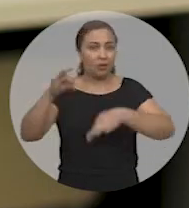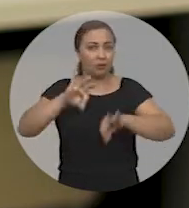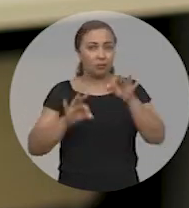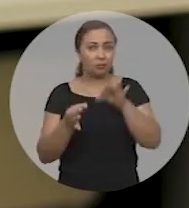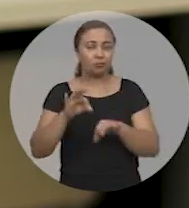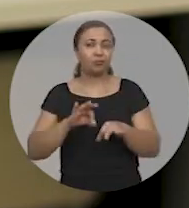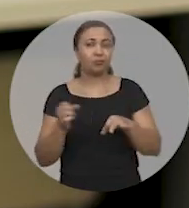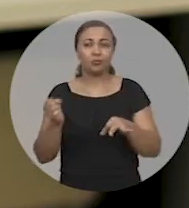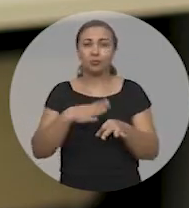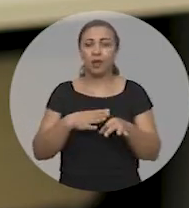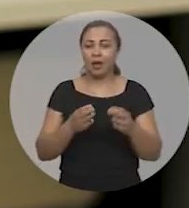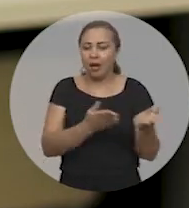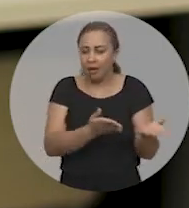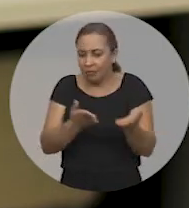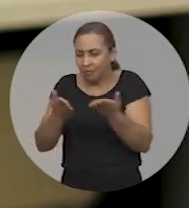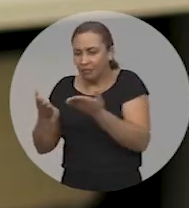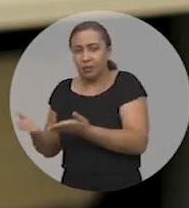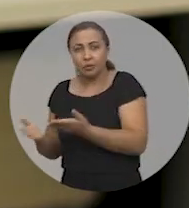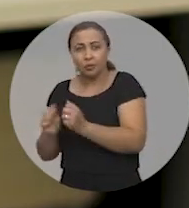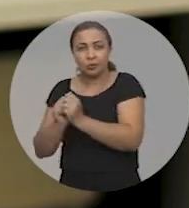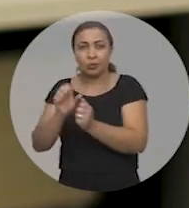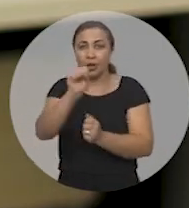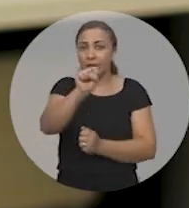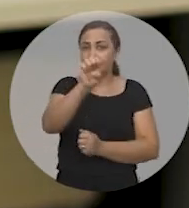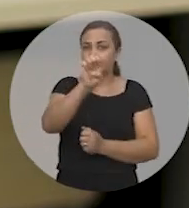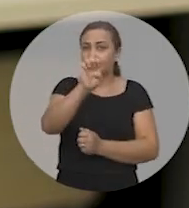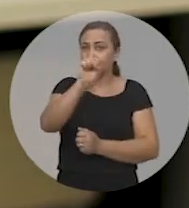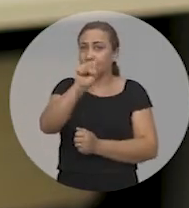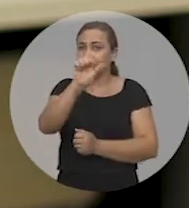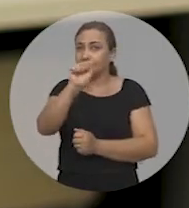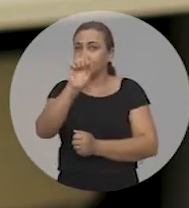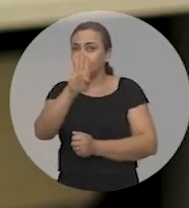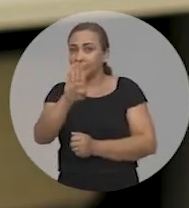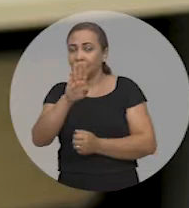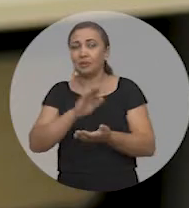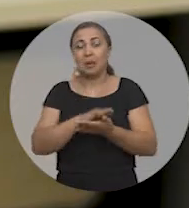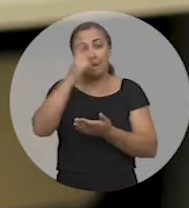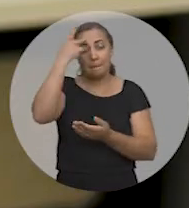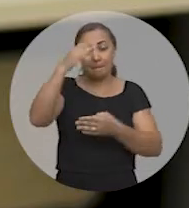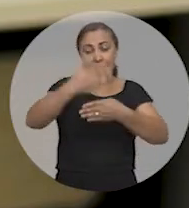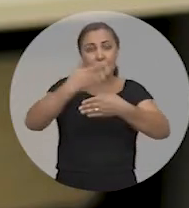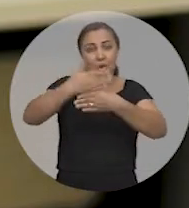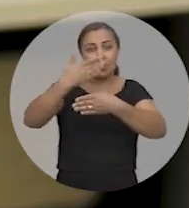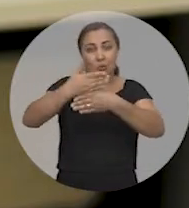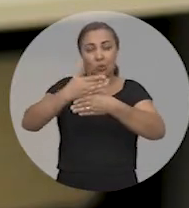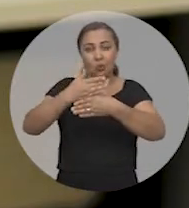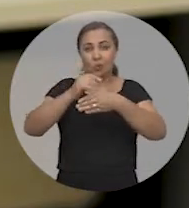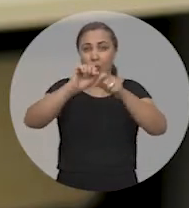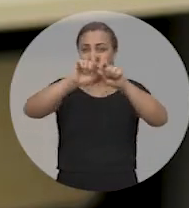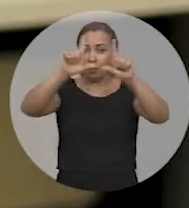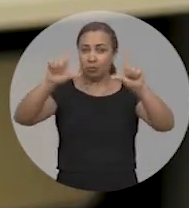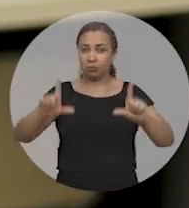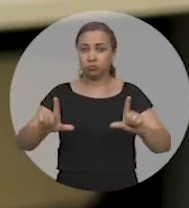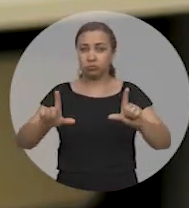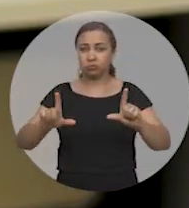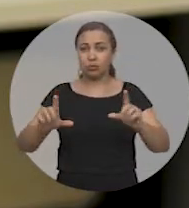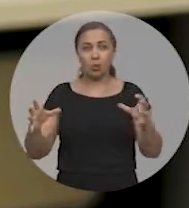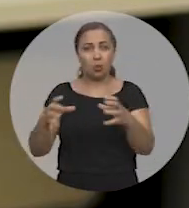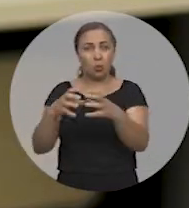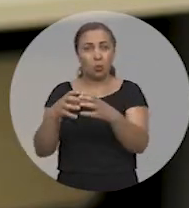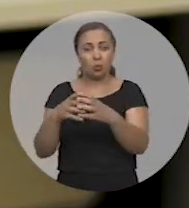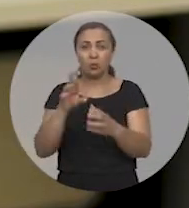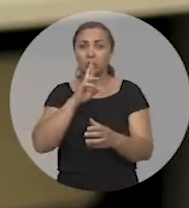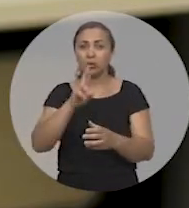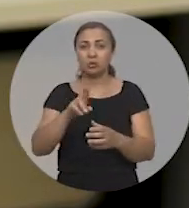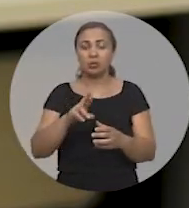laboratório de inovação tecnológica em saúde é convidado pela sesap né a construir uma plataforma construir um